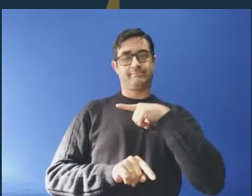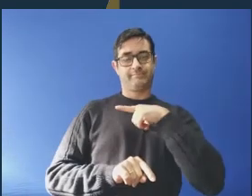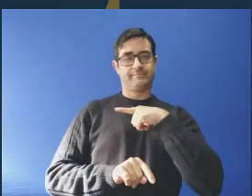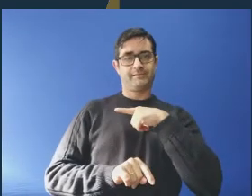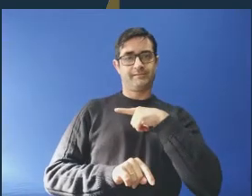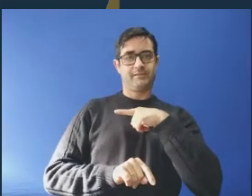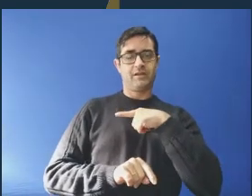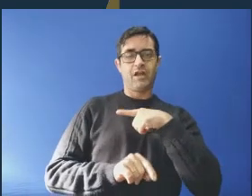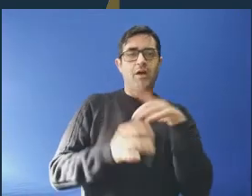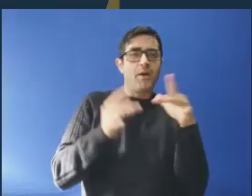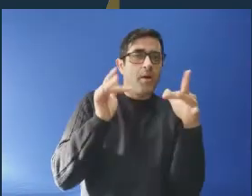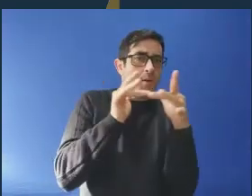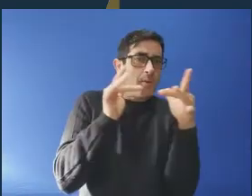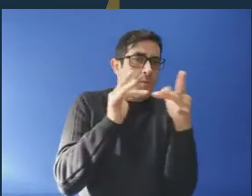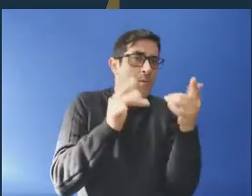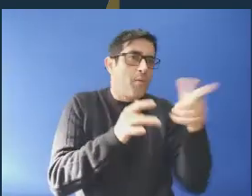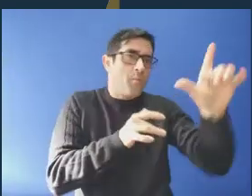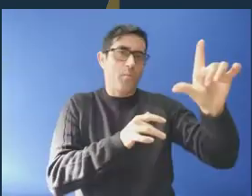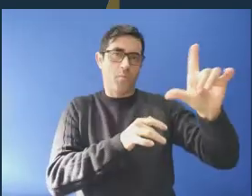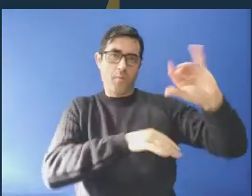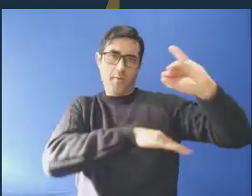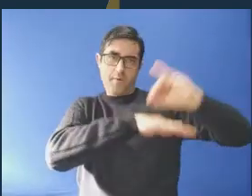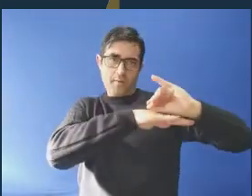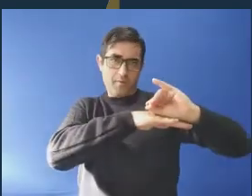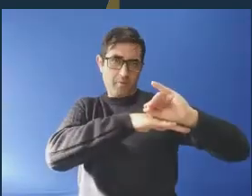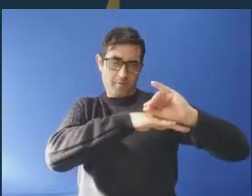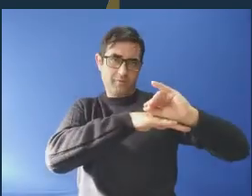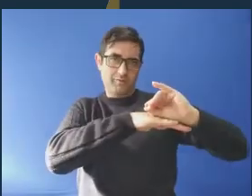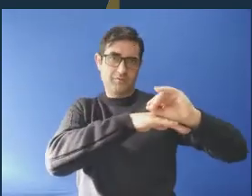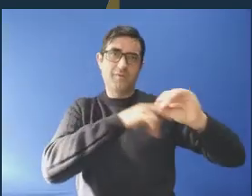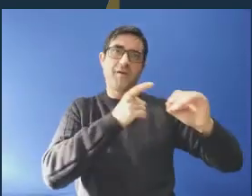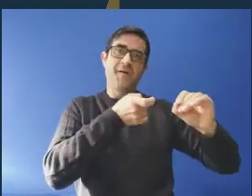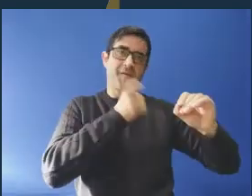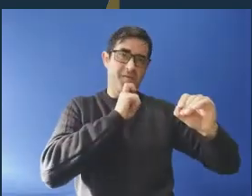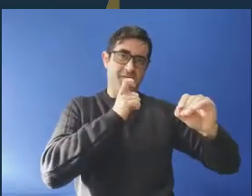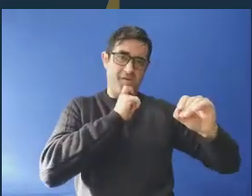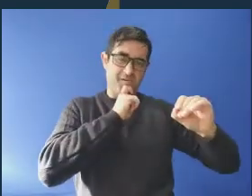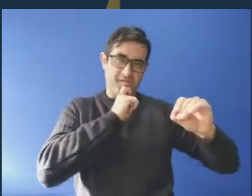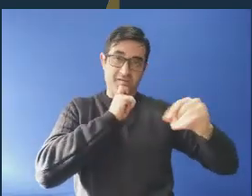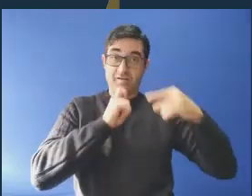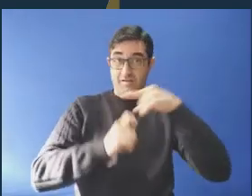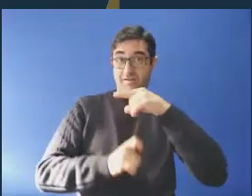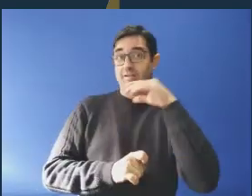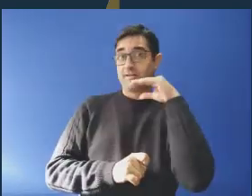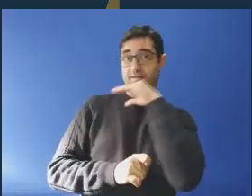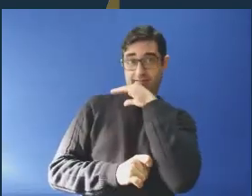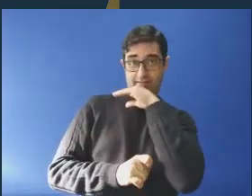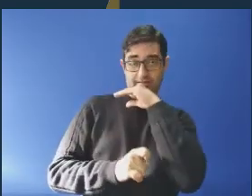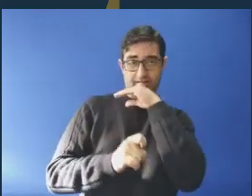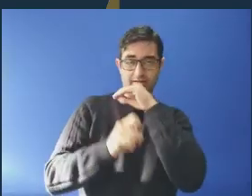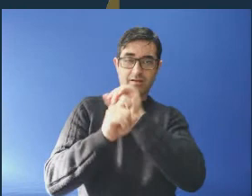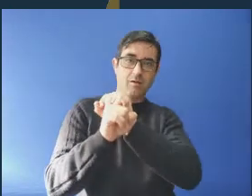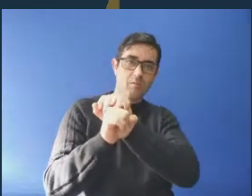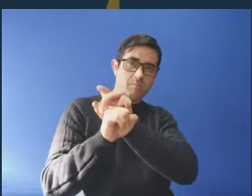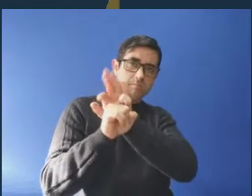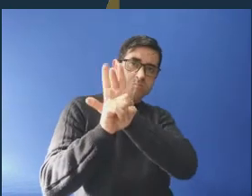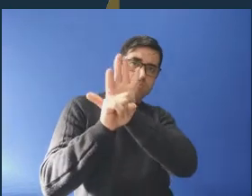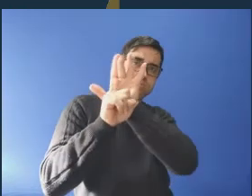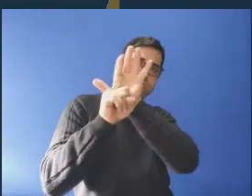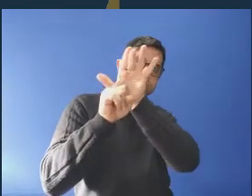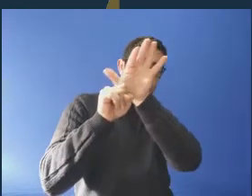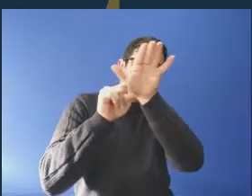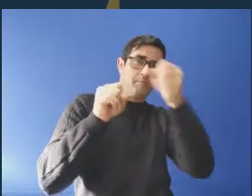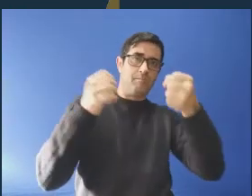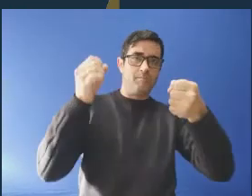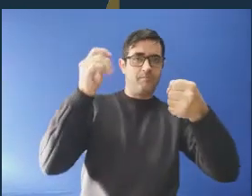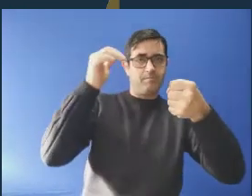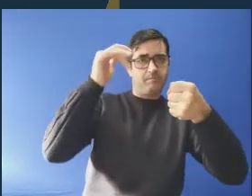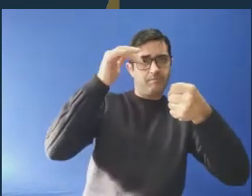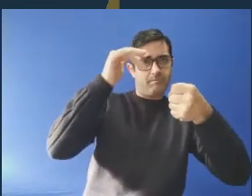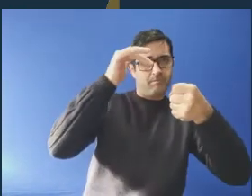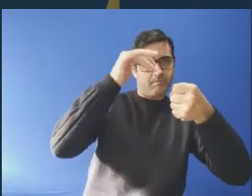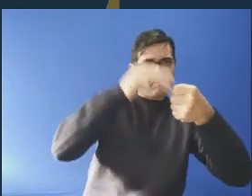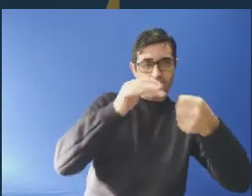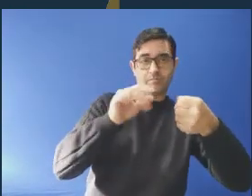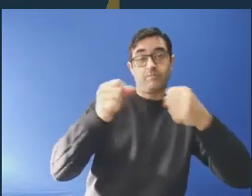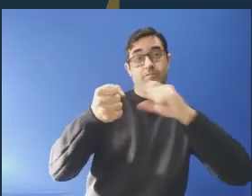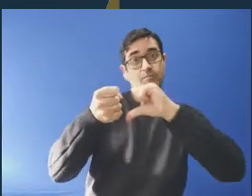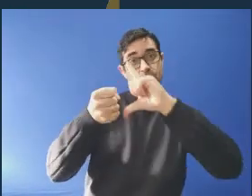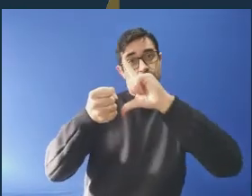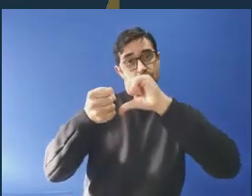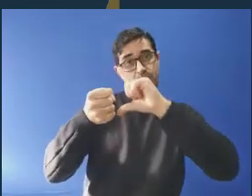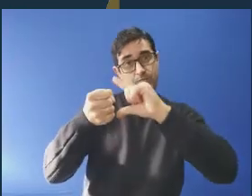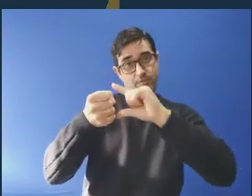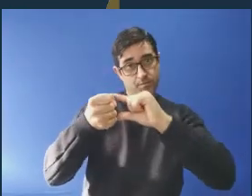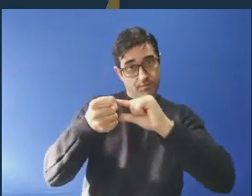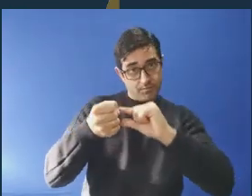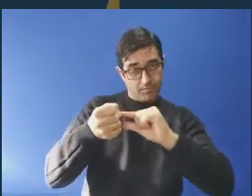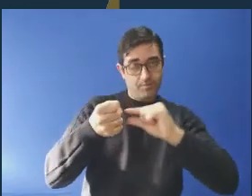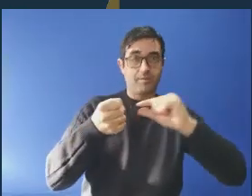calor, então existe um fluxo de calor em que o calor sai do corpo mais quente, com maior temperatura, para o corpo